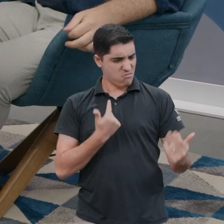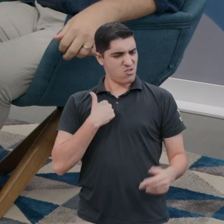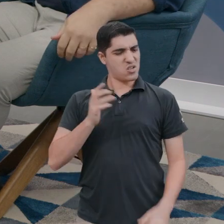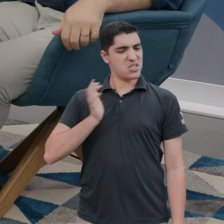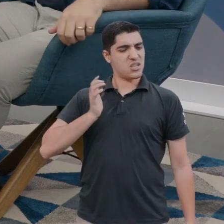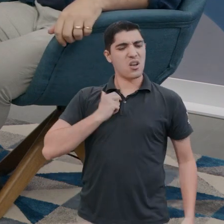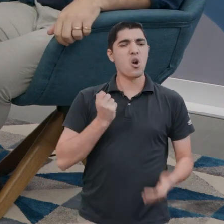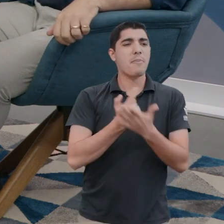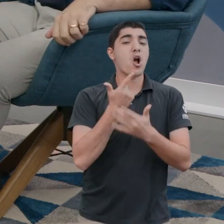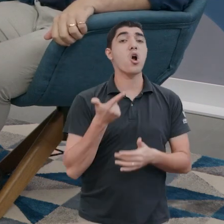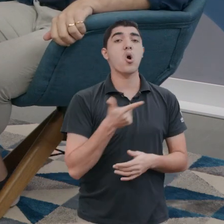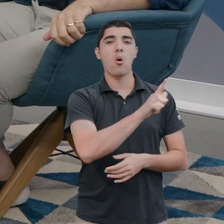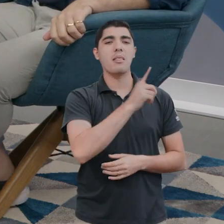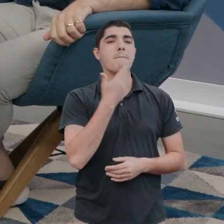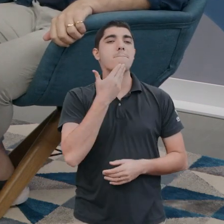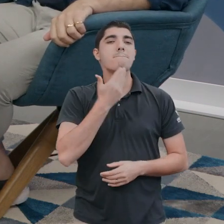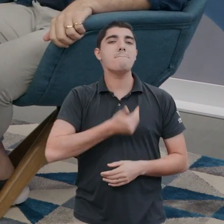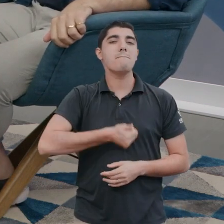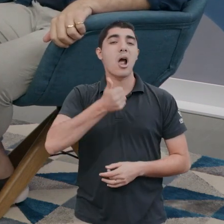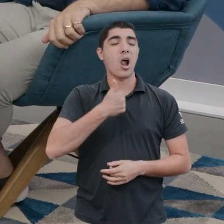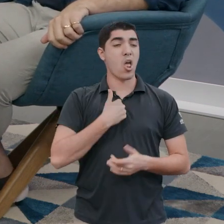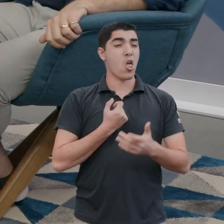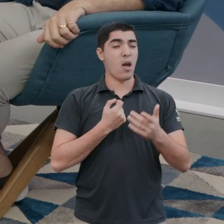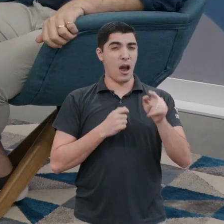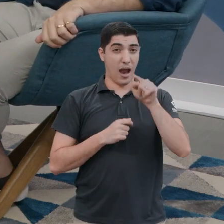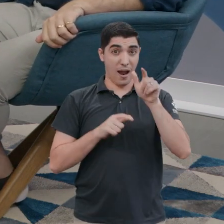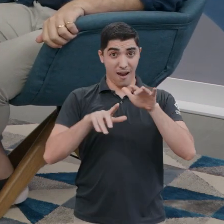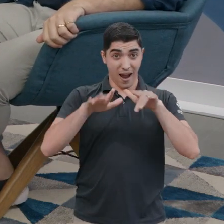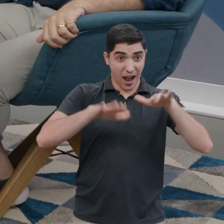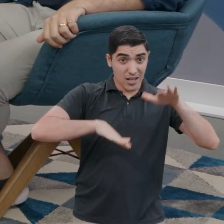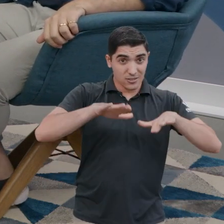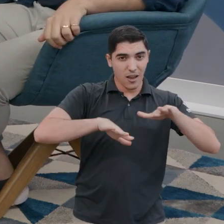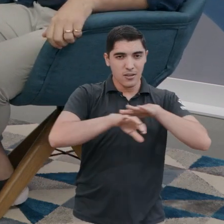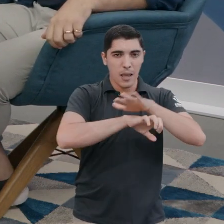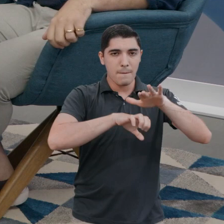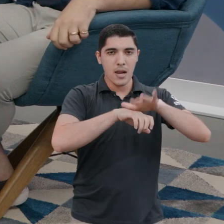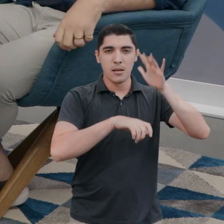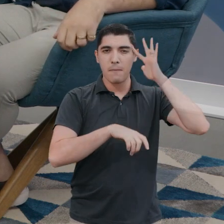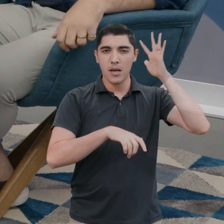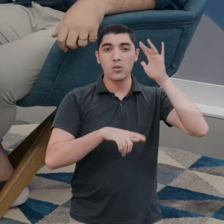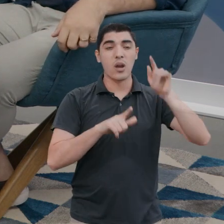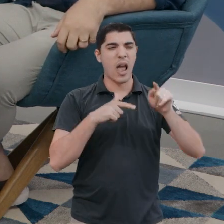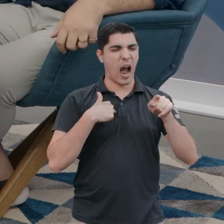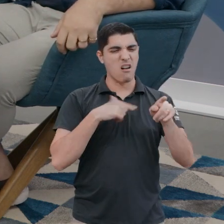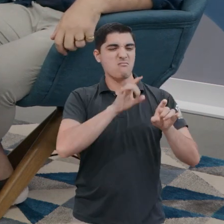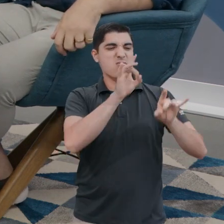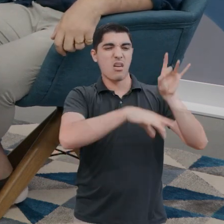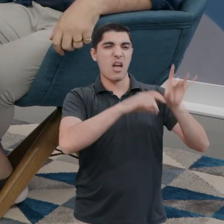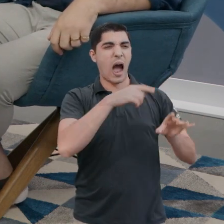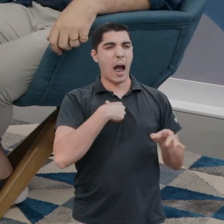as marcas, elas preferem, de fato, descartar e fingir que nada aconteceu, do que vender